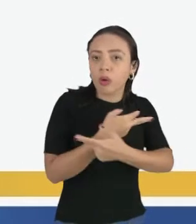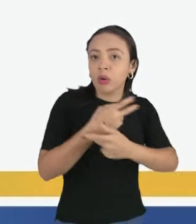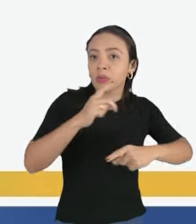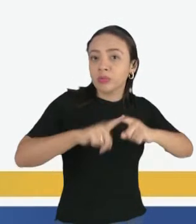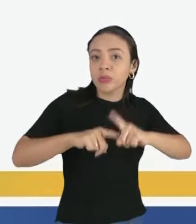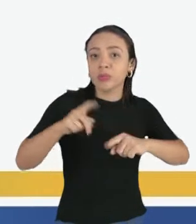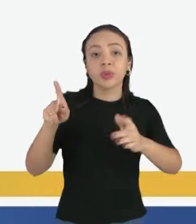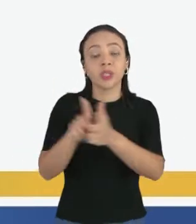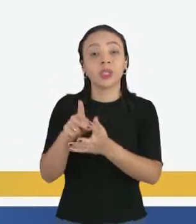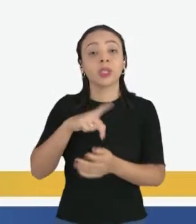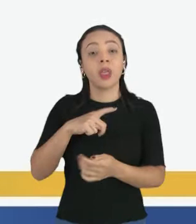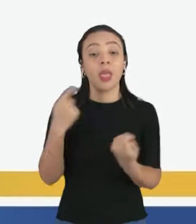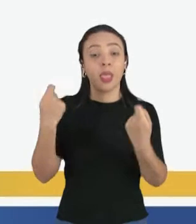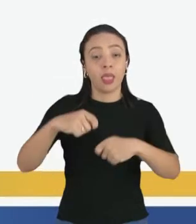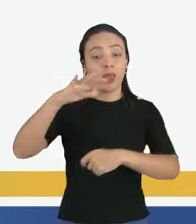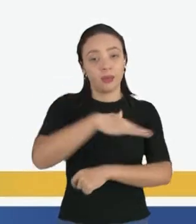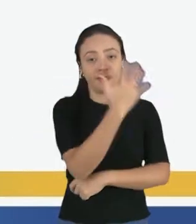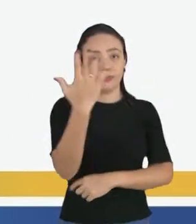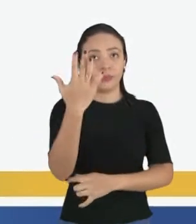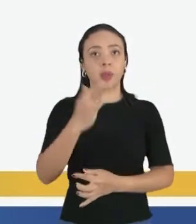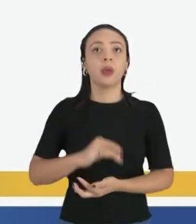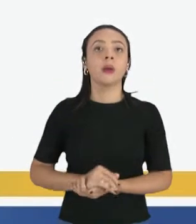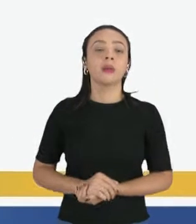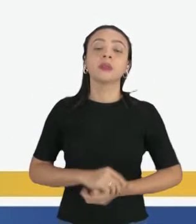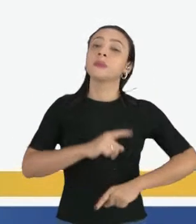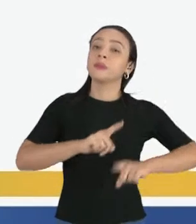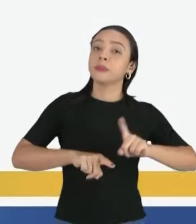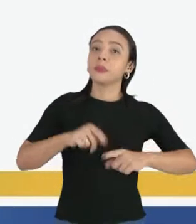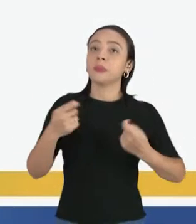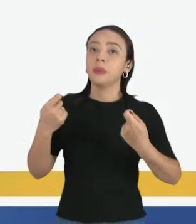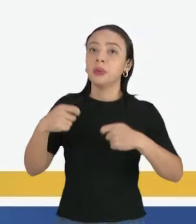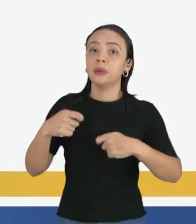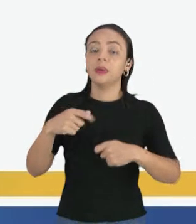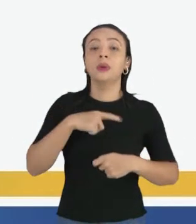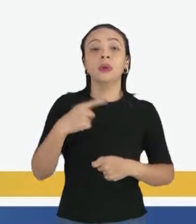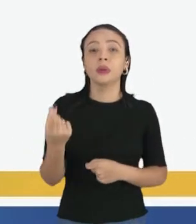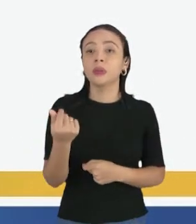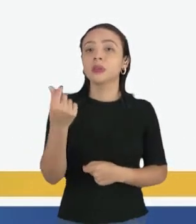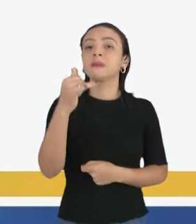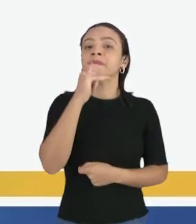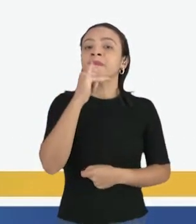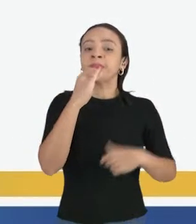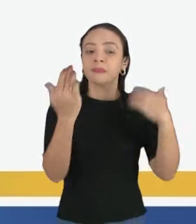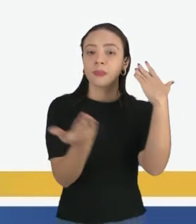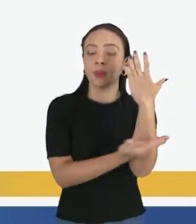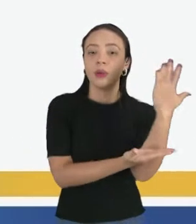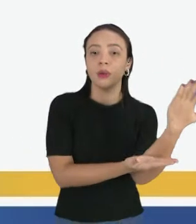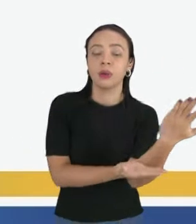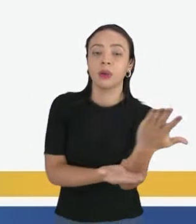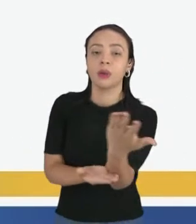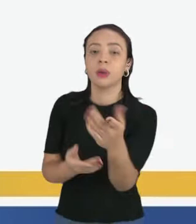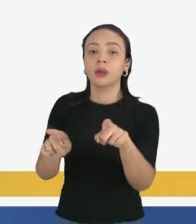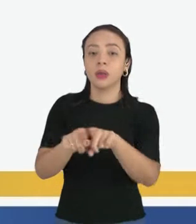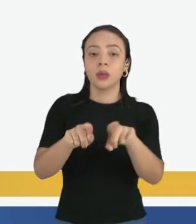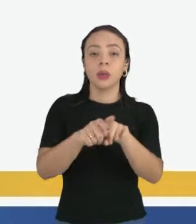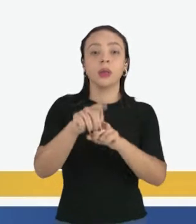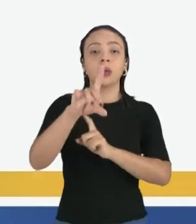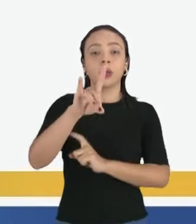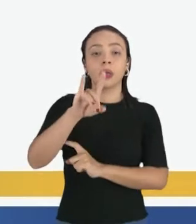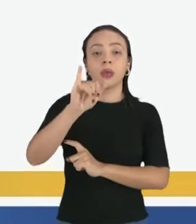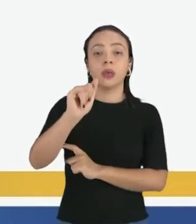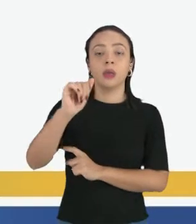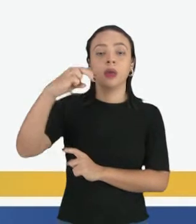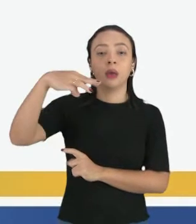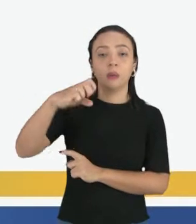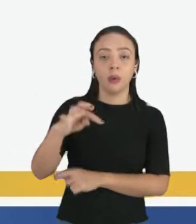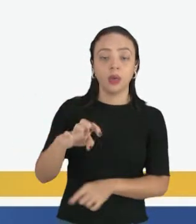recursos naturais. Estes produtos podem ser valiosos como madeira, diamantes, ouro e